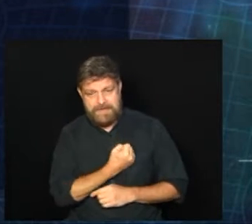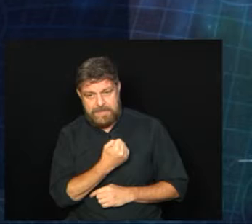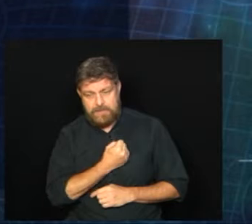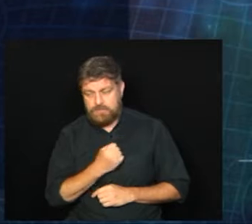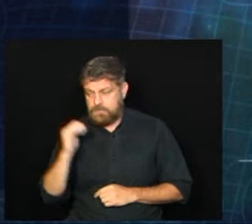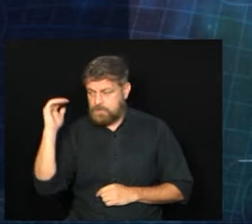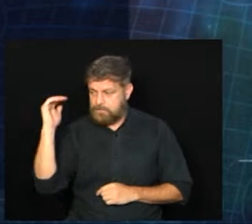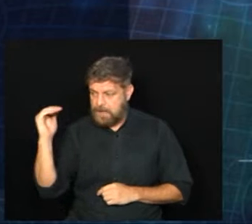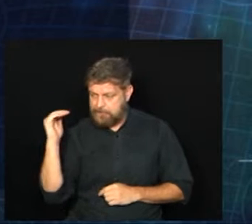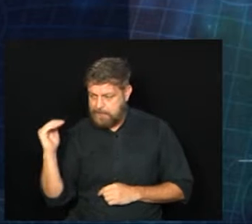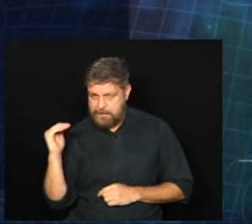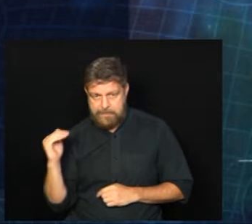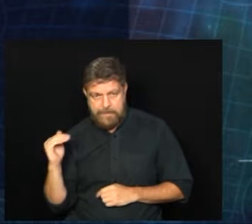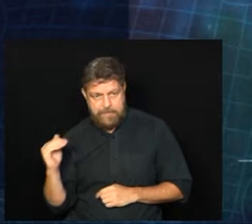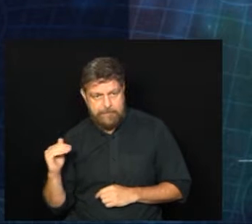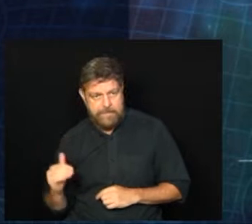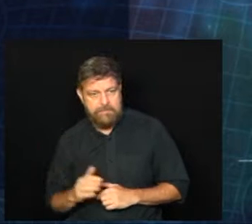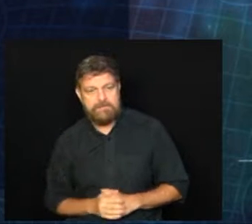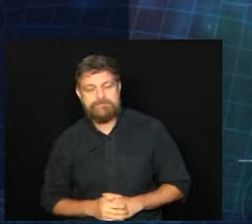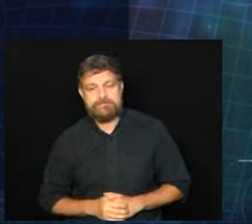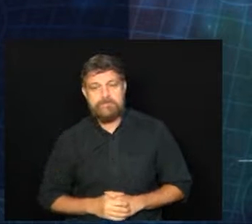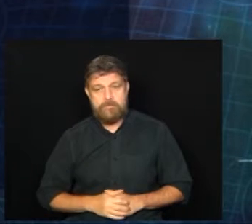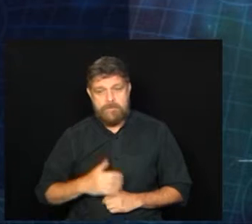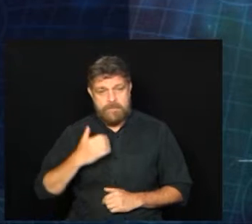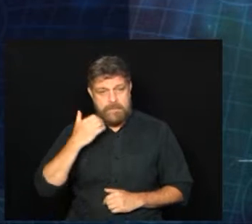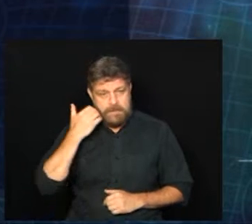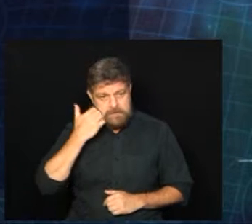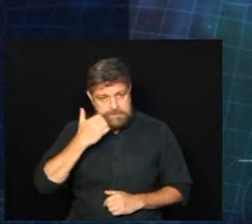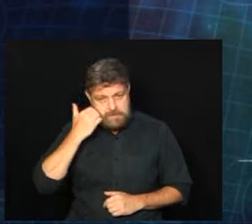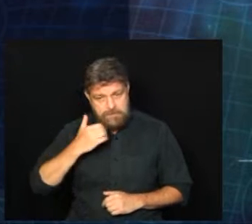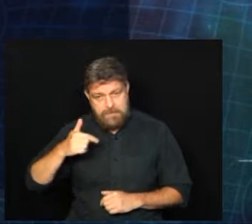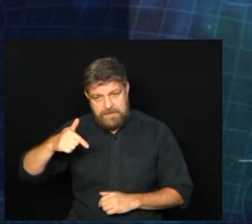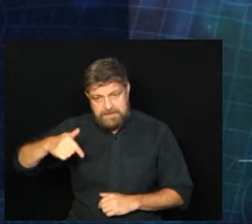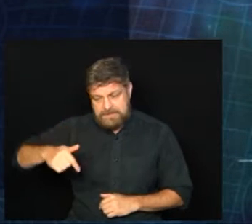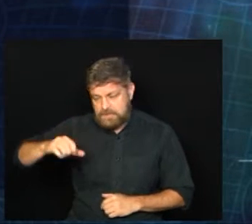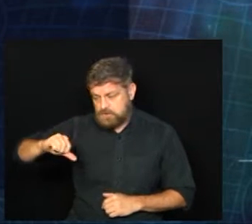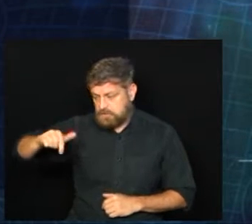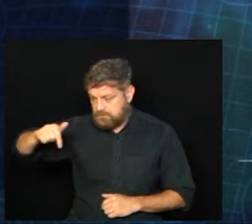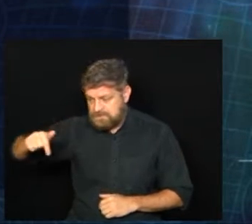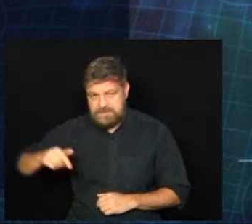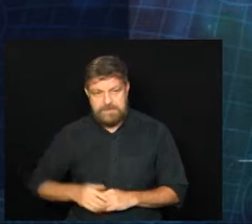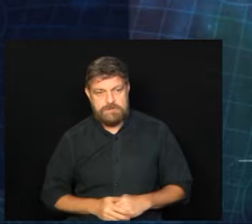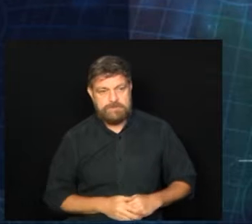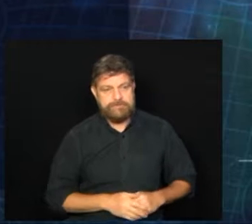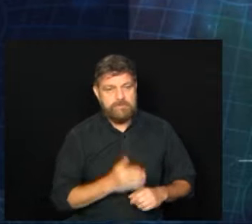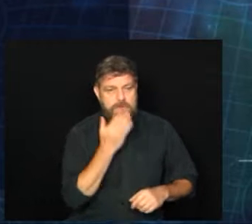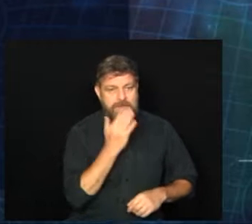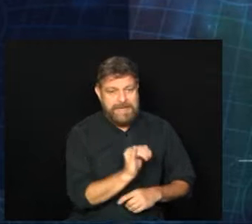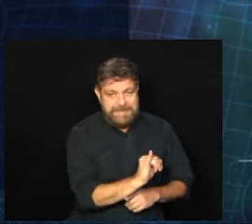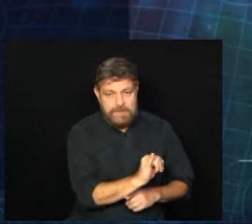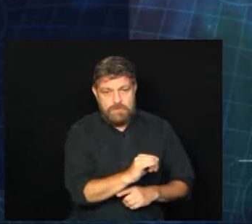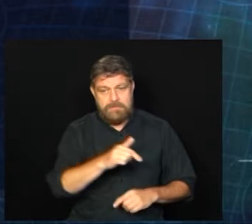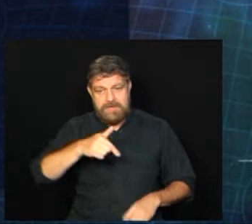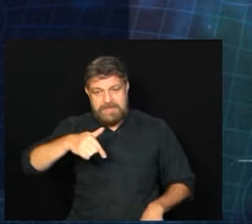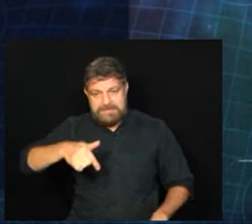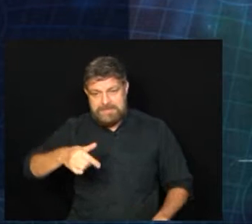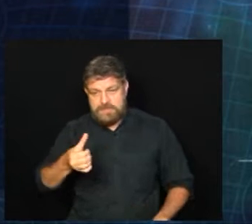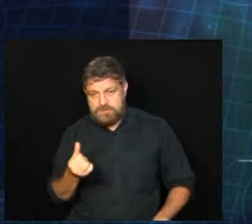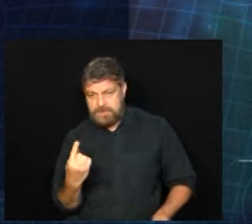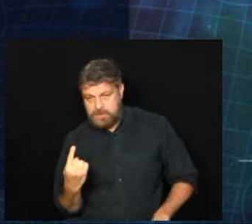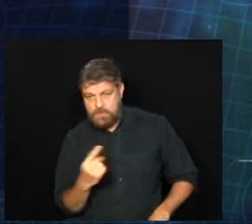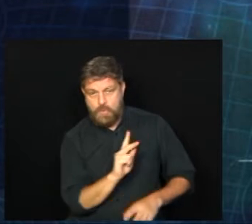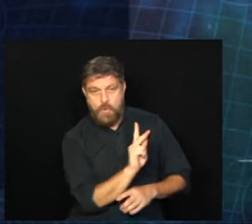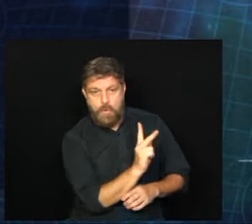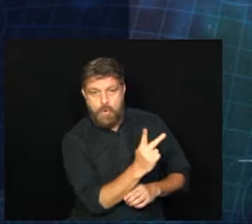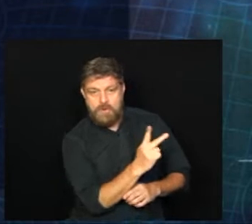Americana, 816, Santa Bárbara do Oeste, 797, Indaiatuba, 761,